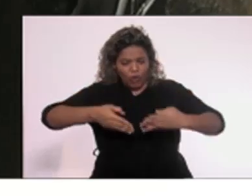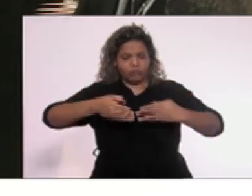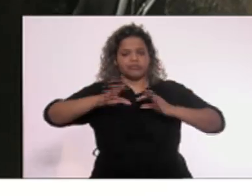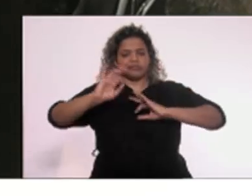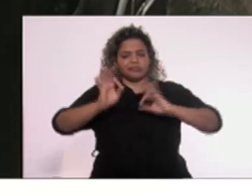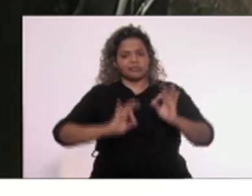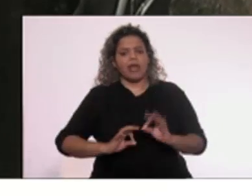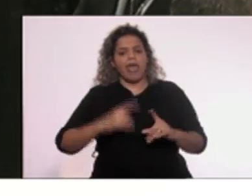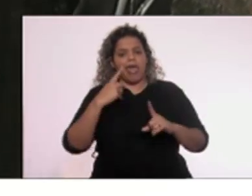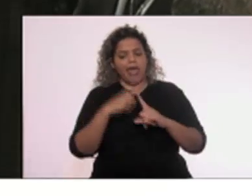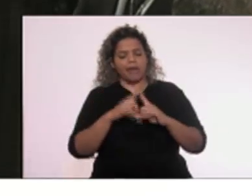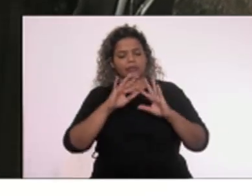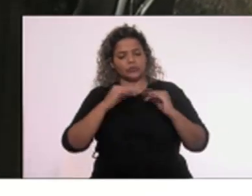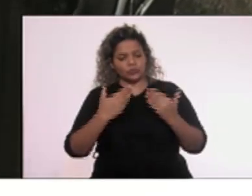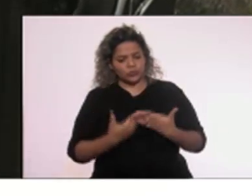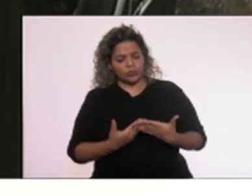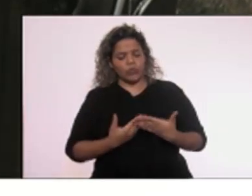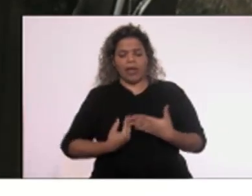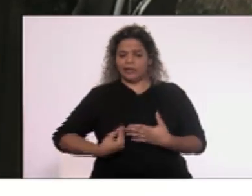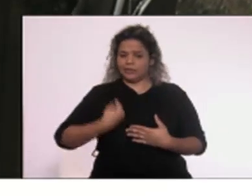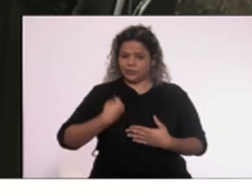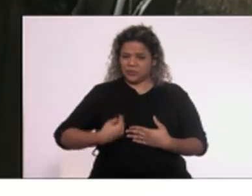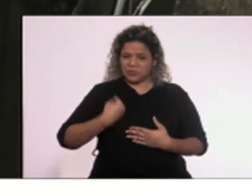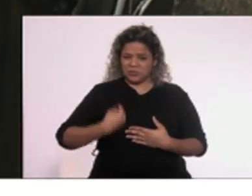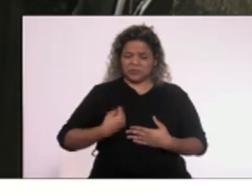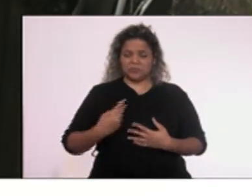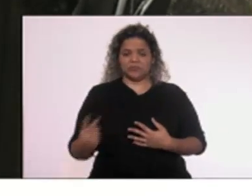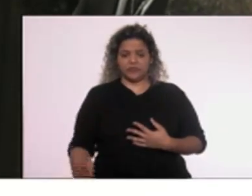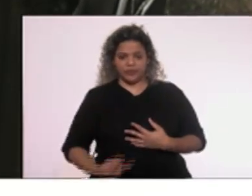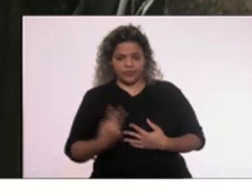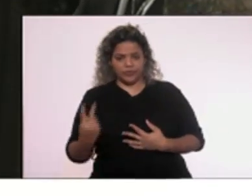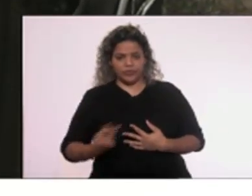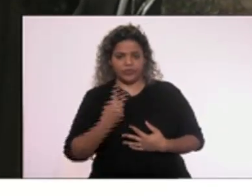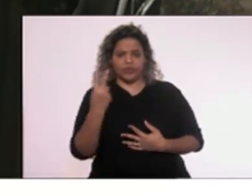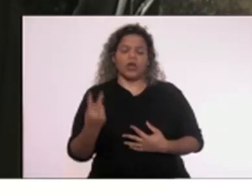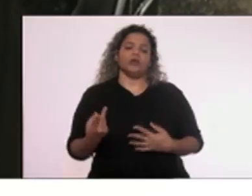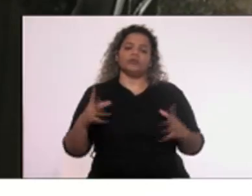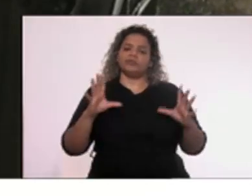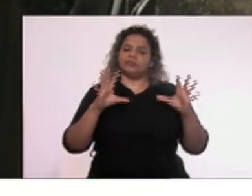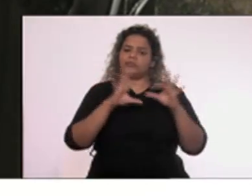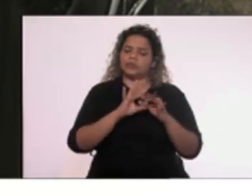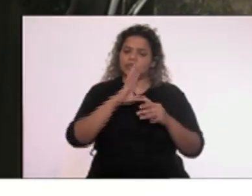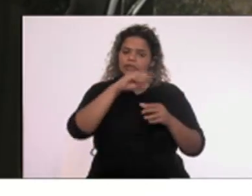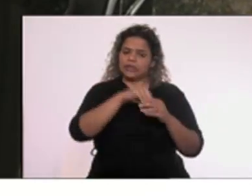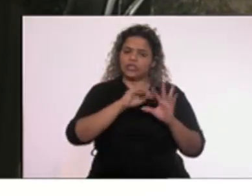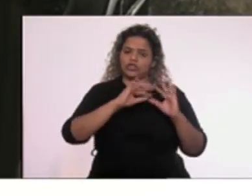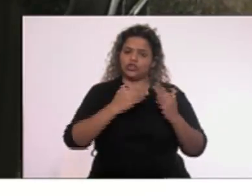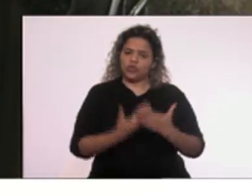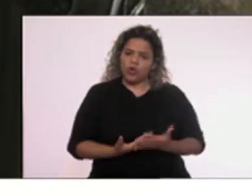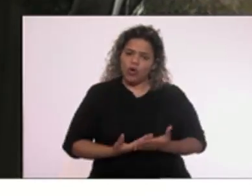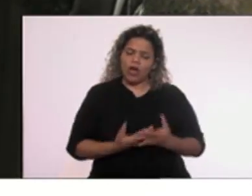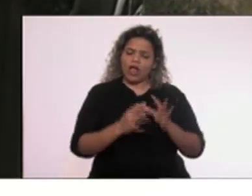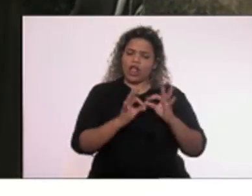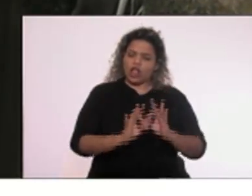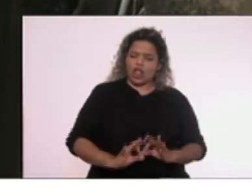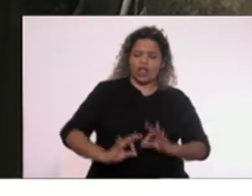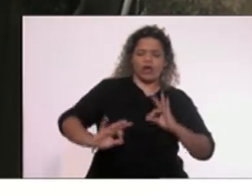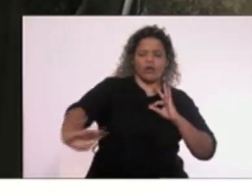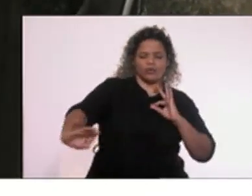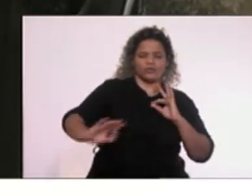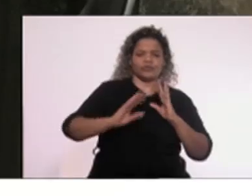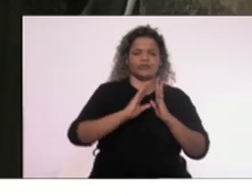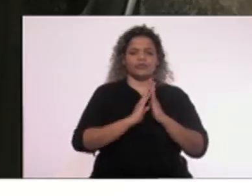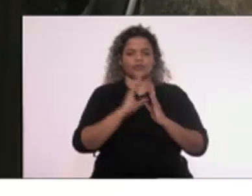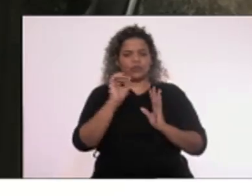é fazer com que as escolas participem, valorizando e mantendo a comunidade escolar longe das